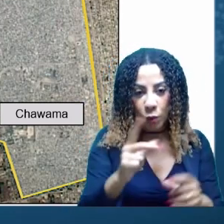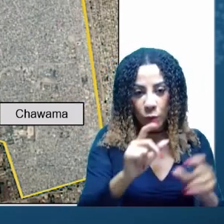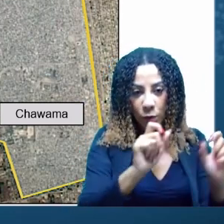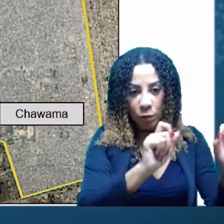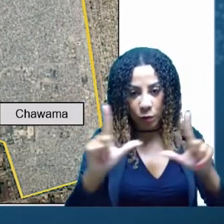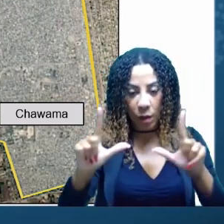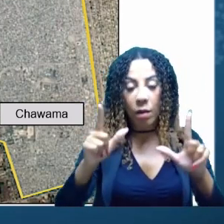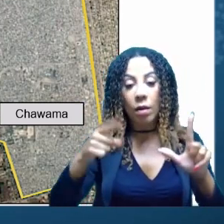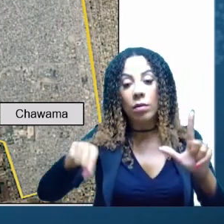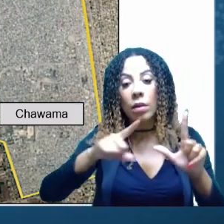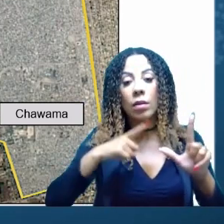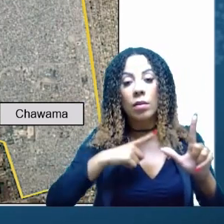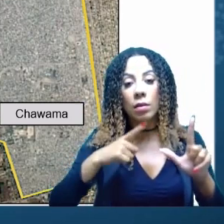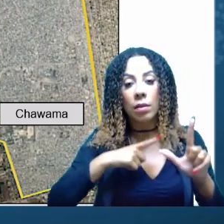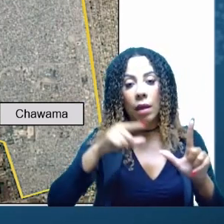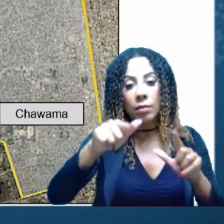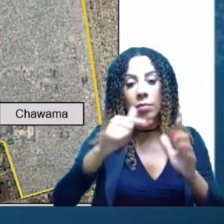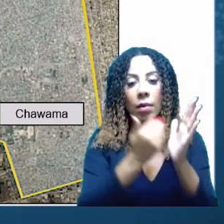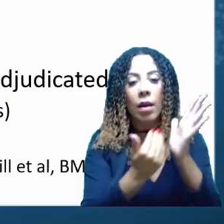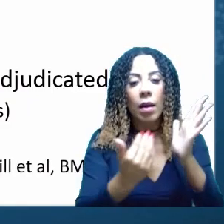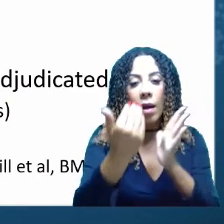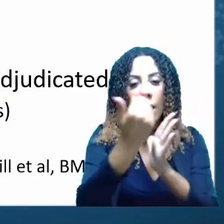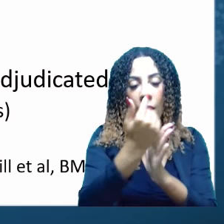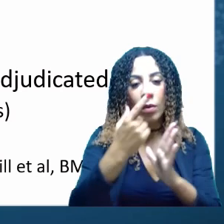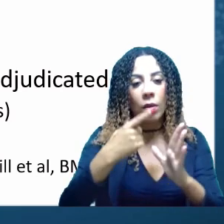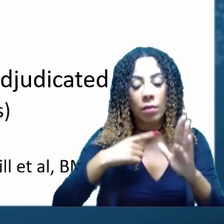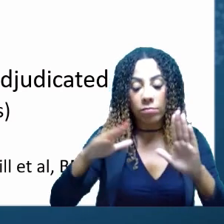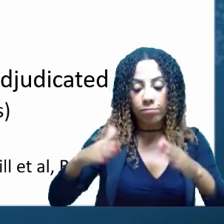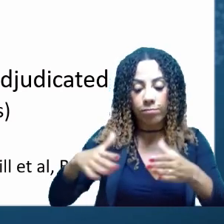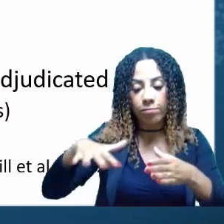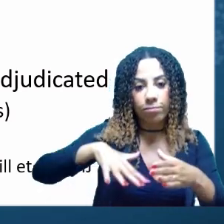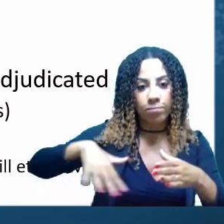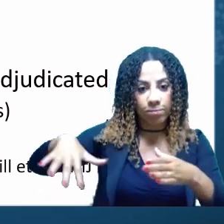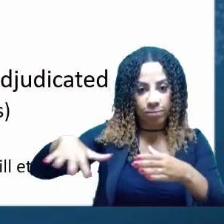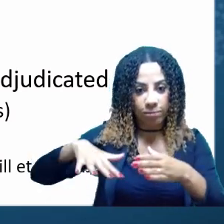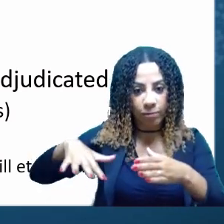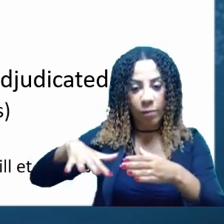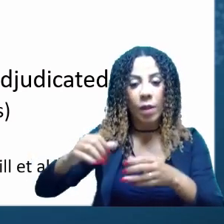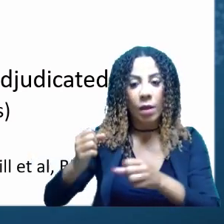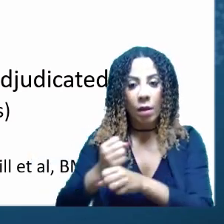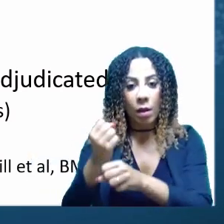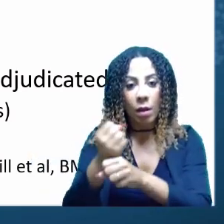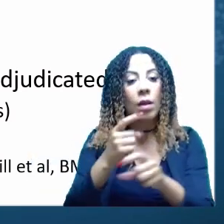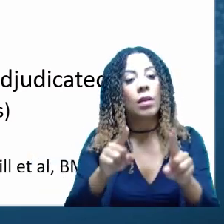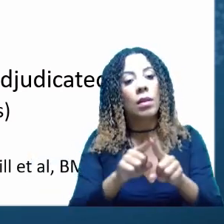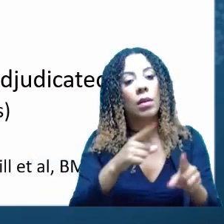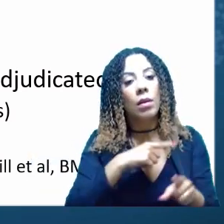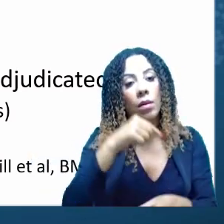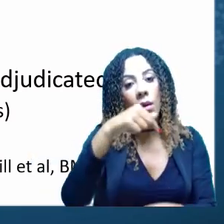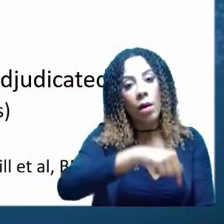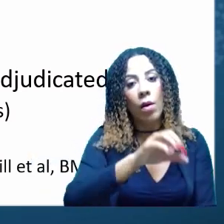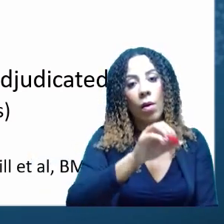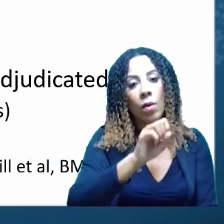temos aqui uma alta concentração demográfica e nós temos aqui em Lusaka,